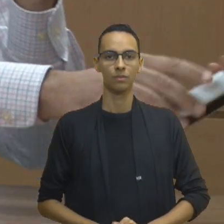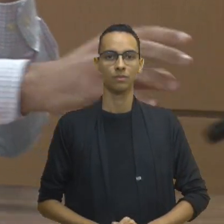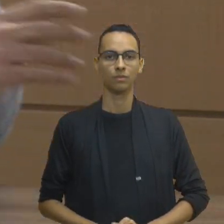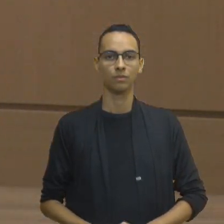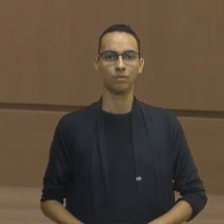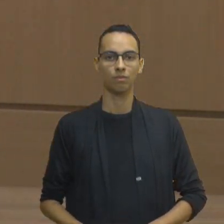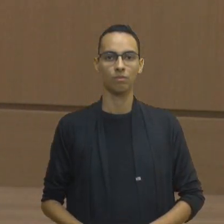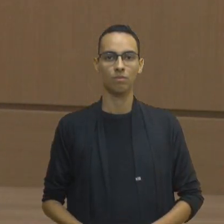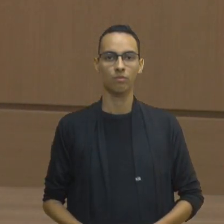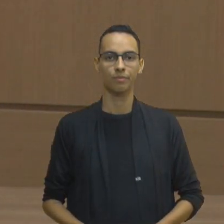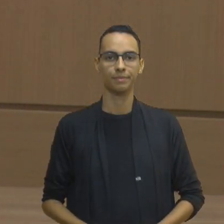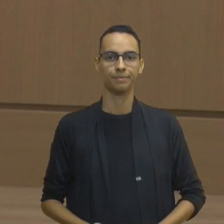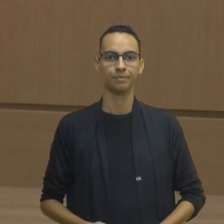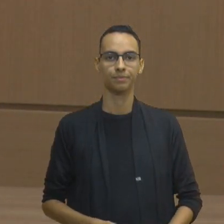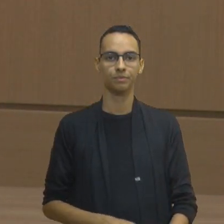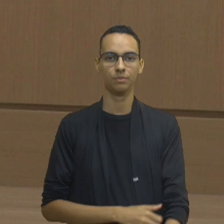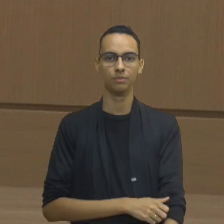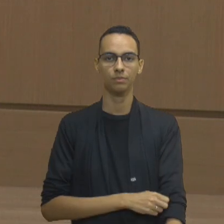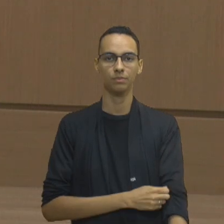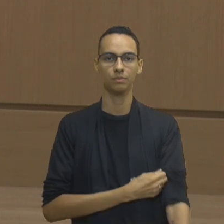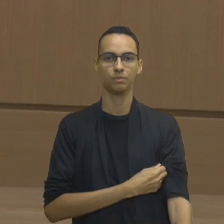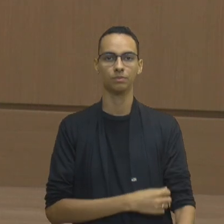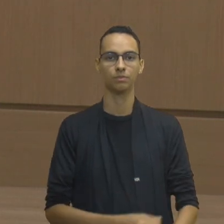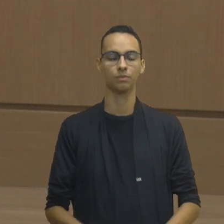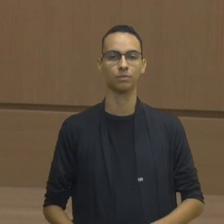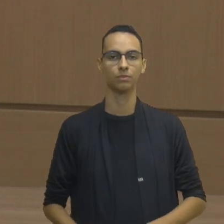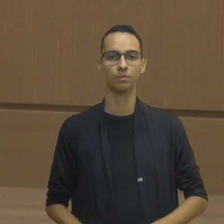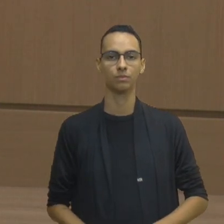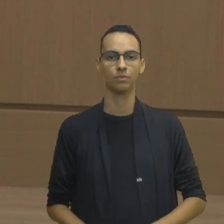Alô? Aqui. Obrigado. Bom,